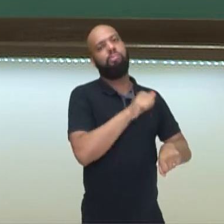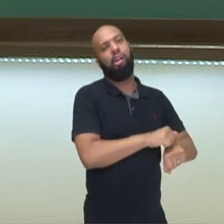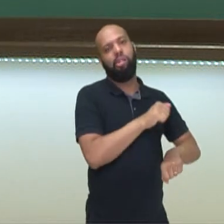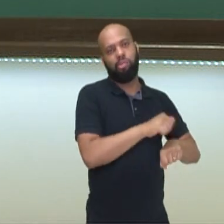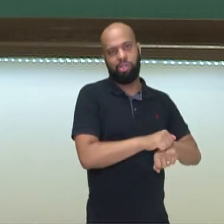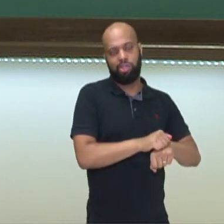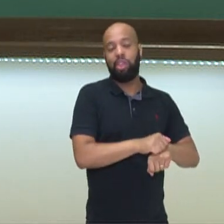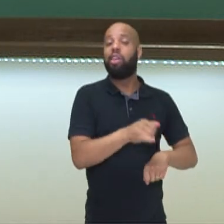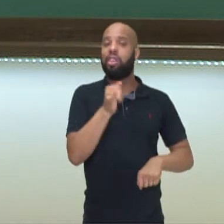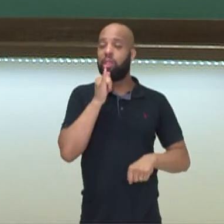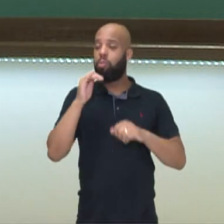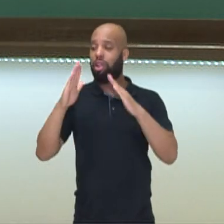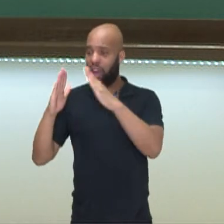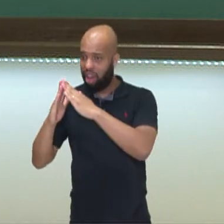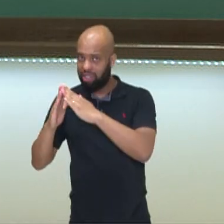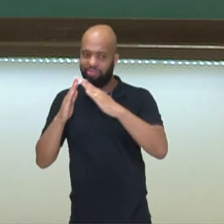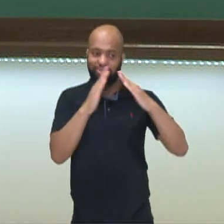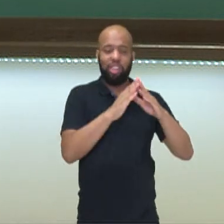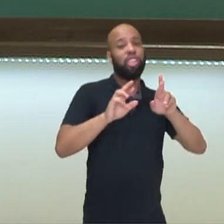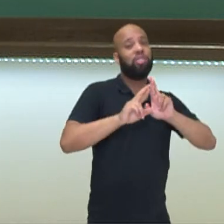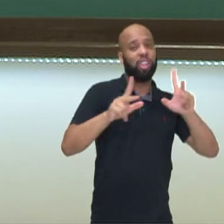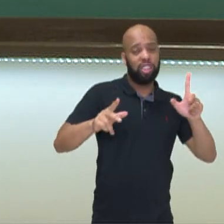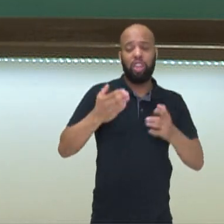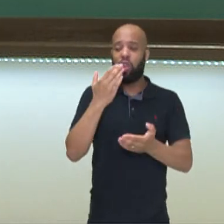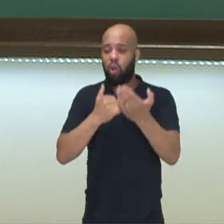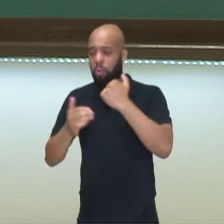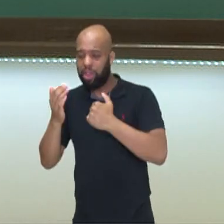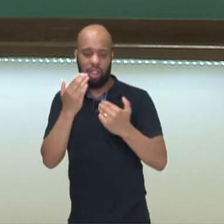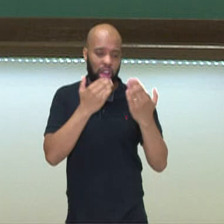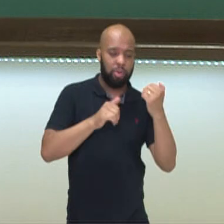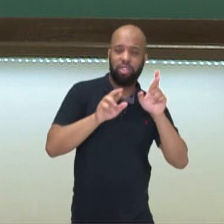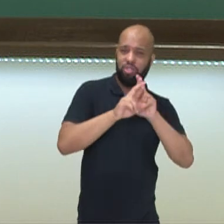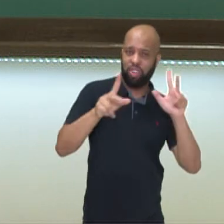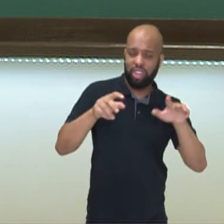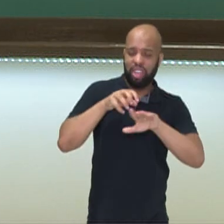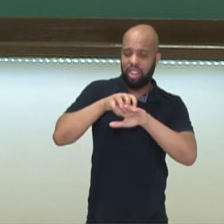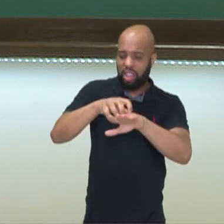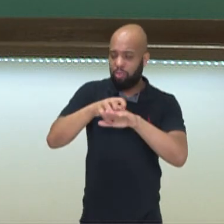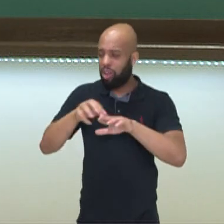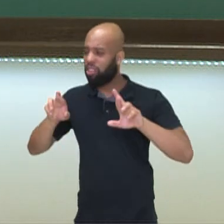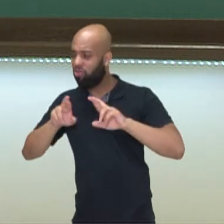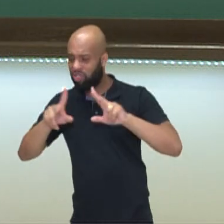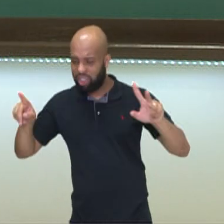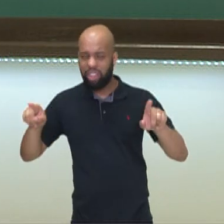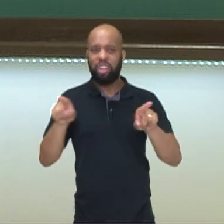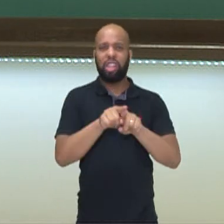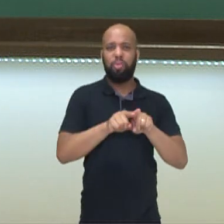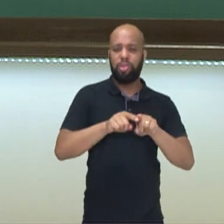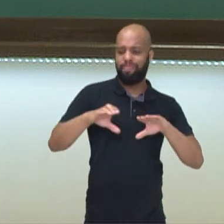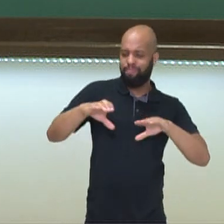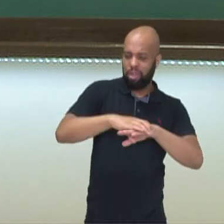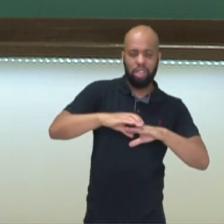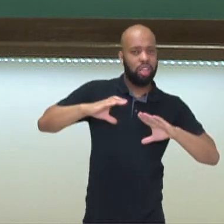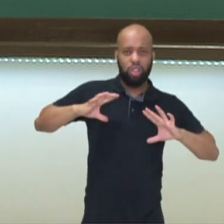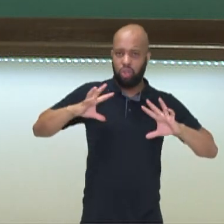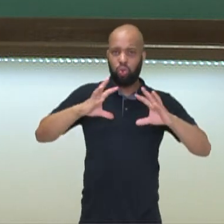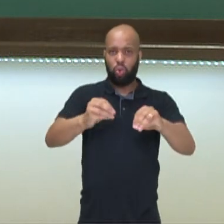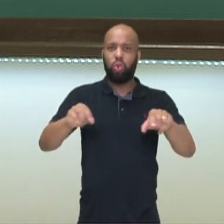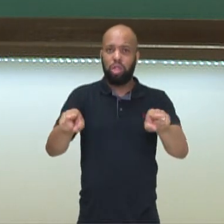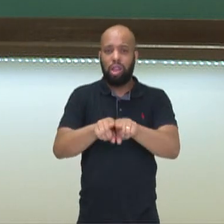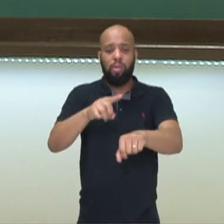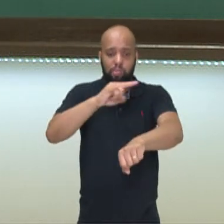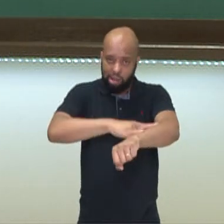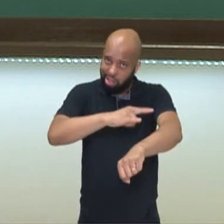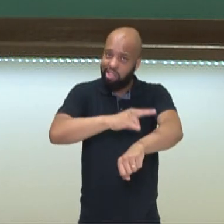à moradia, em relação à comida, em relação a transporte, em relação a calçado, em relação até a